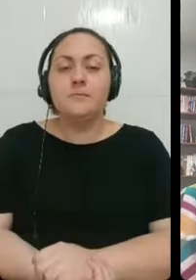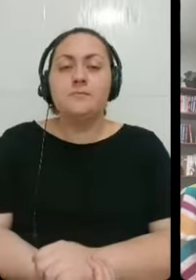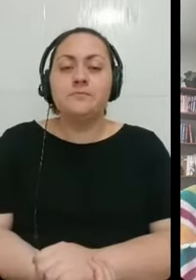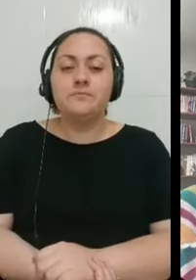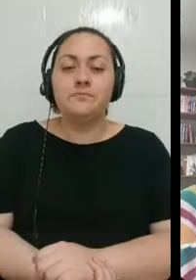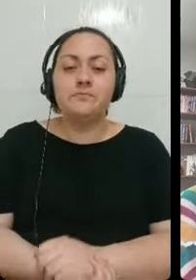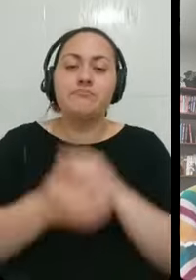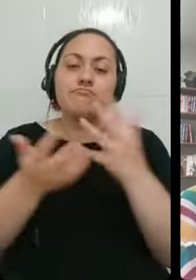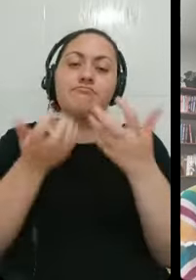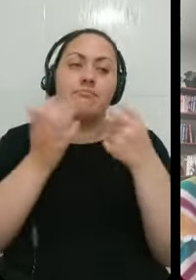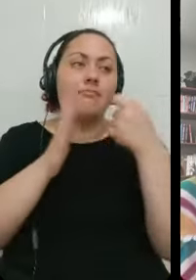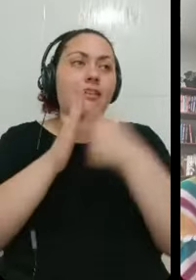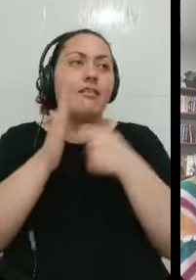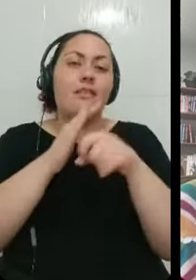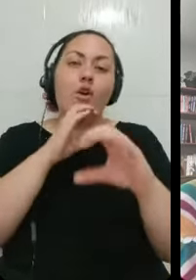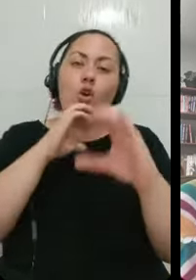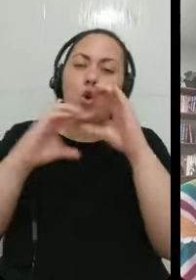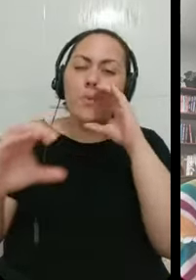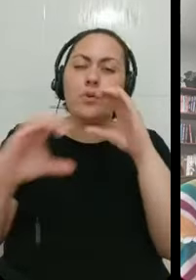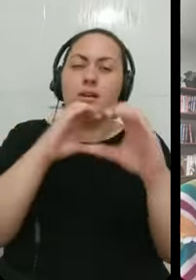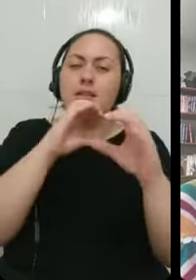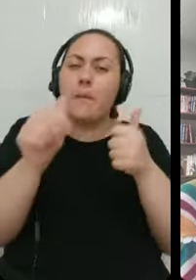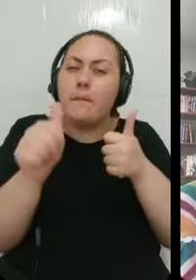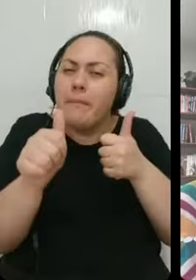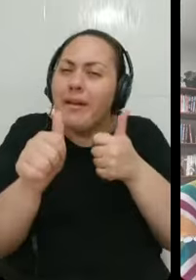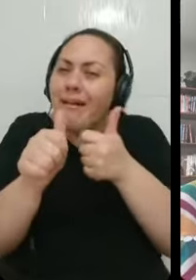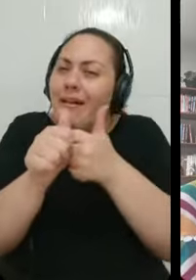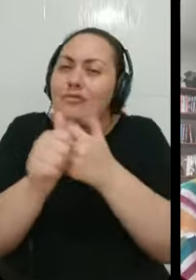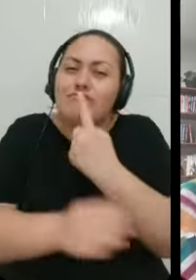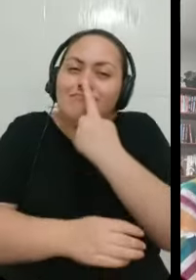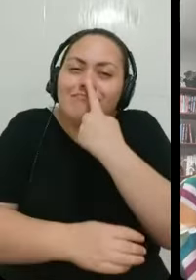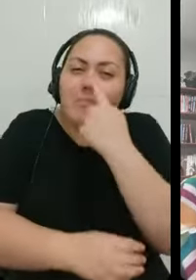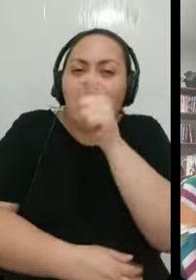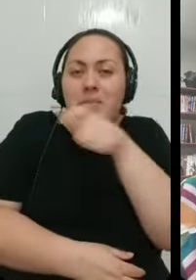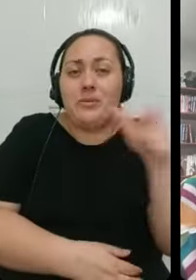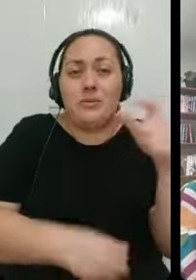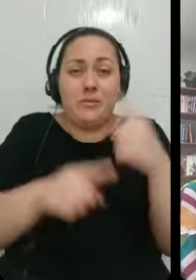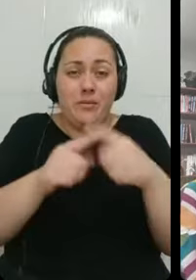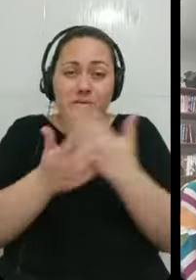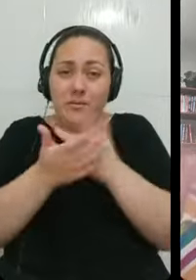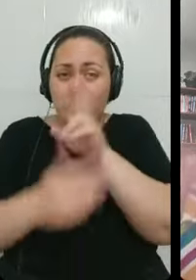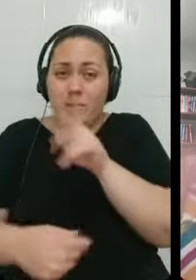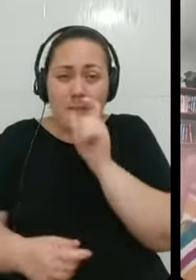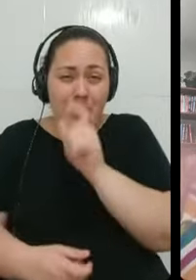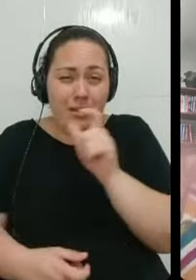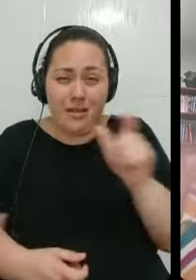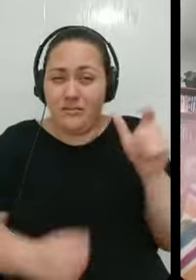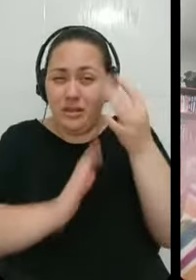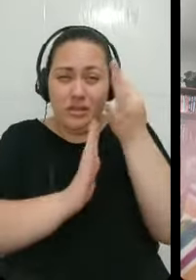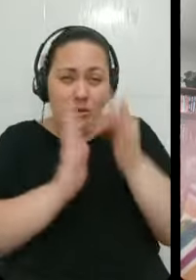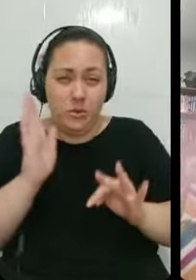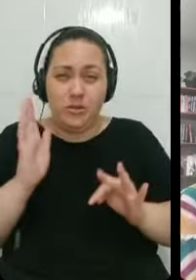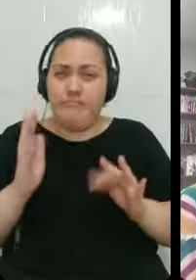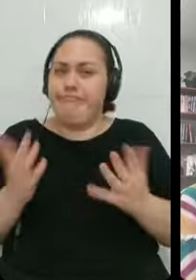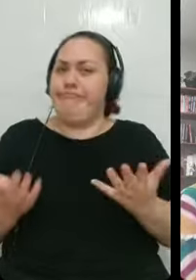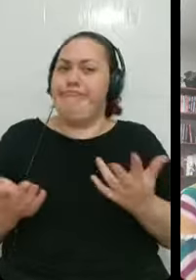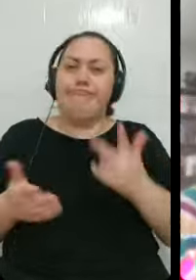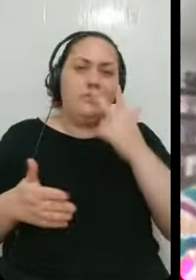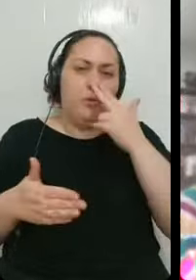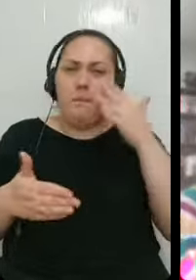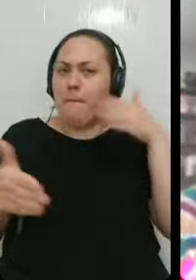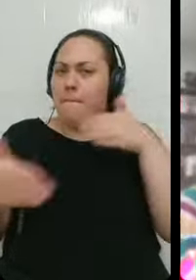tornar uma comunicação mais próxima das pessoas, né? Porque no momento que a gente começa a usar termo técnico, a gente coloca uma barreira,